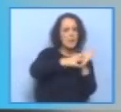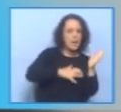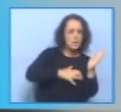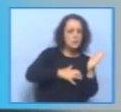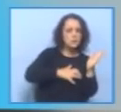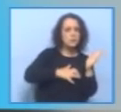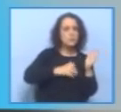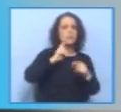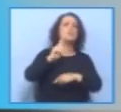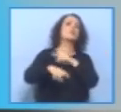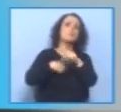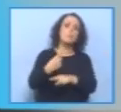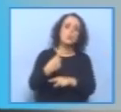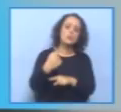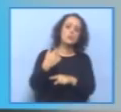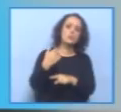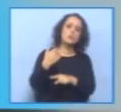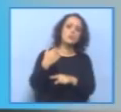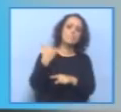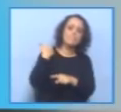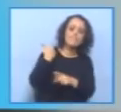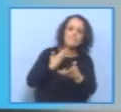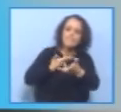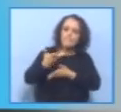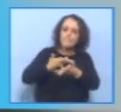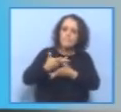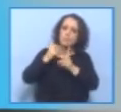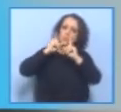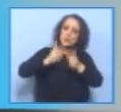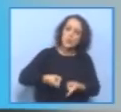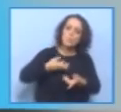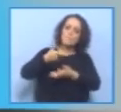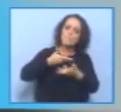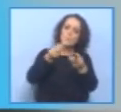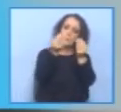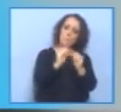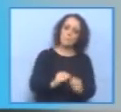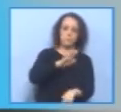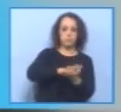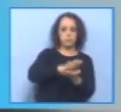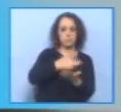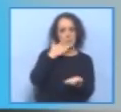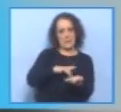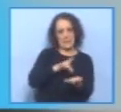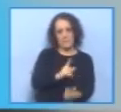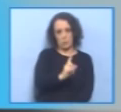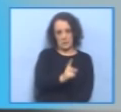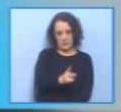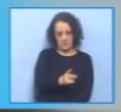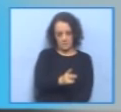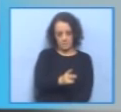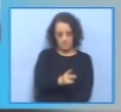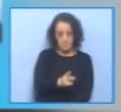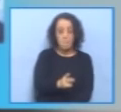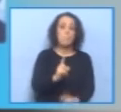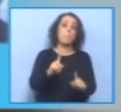livro. E depois, que basicamente é o último capítulo da tese, e depois a implementação, o dar a conhecer